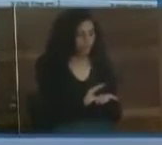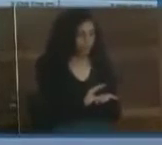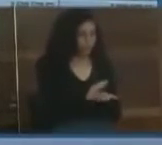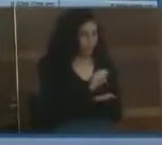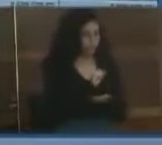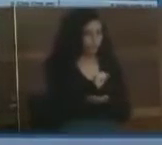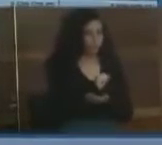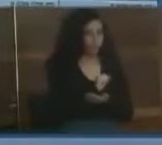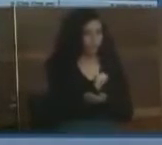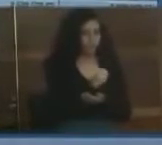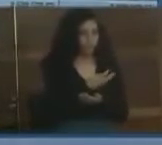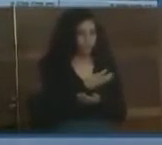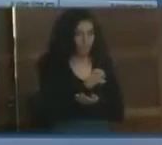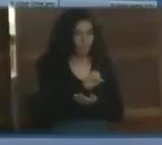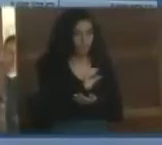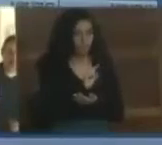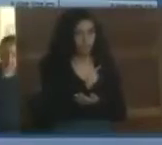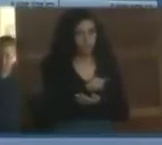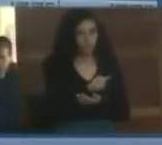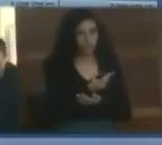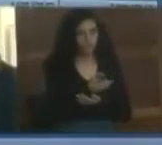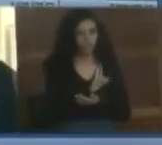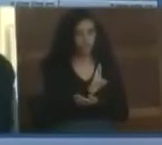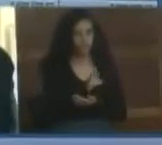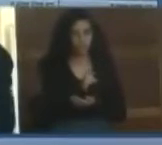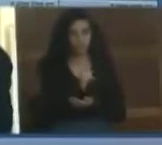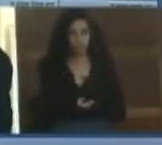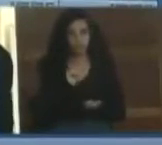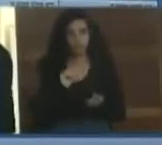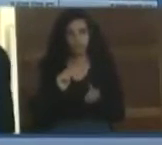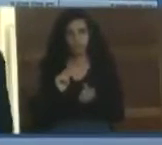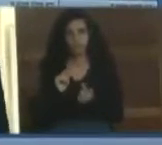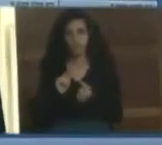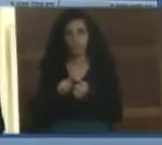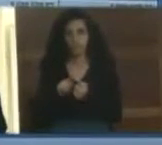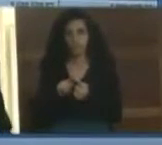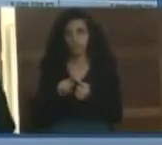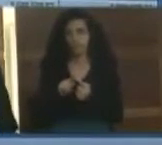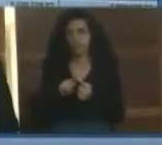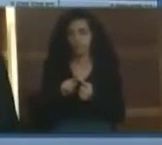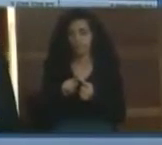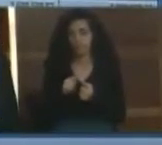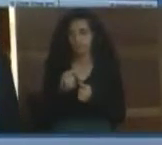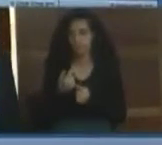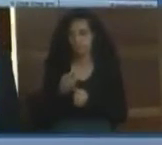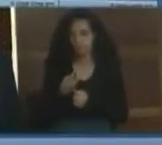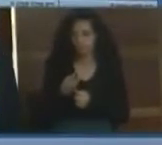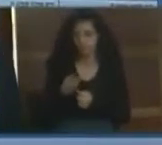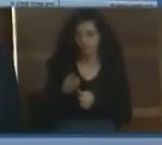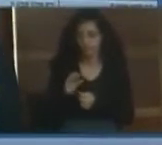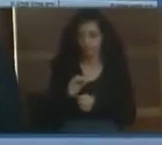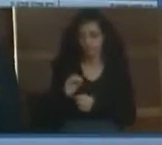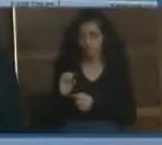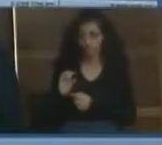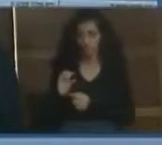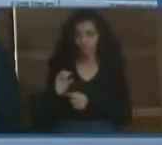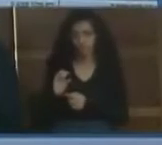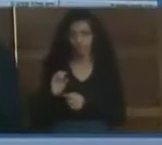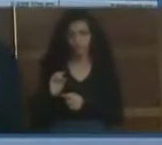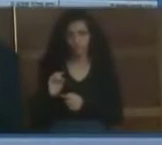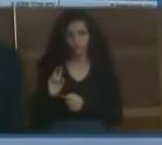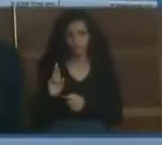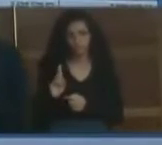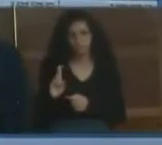atualizada de 839 r$1000 despesa empenhada até o 3º quadrimestre de 306 mil reais